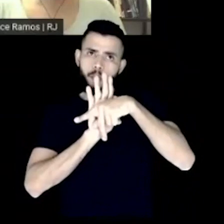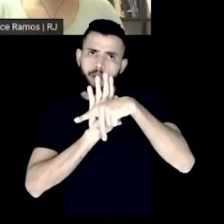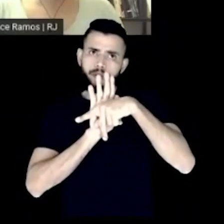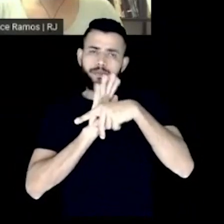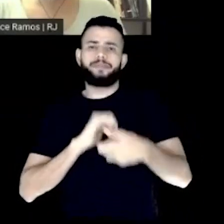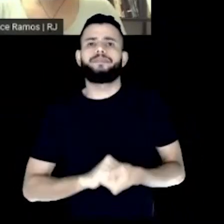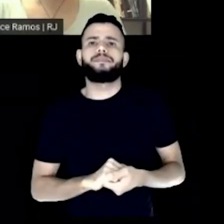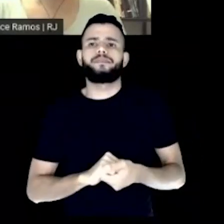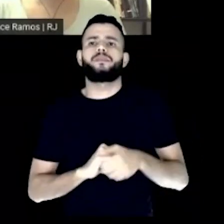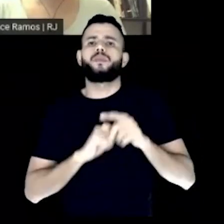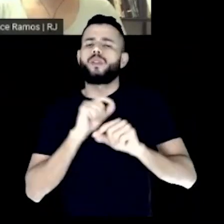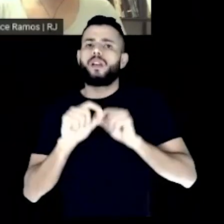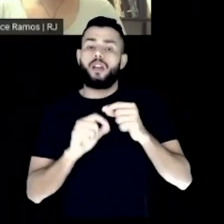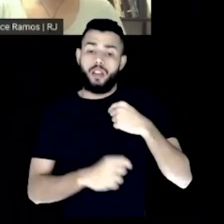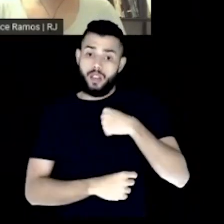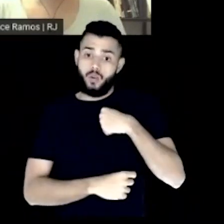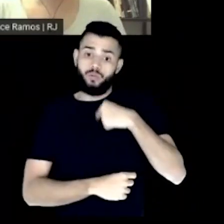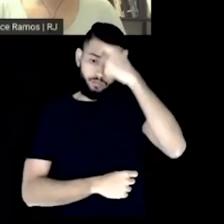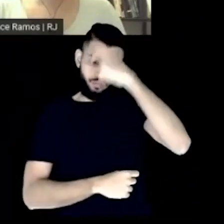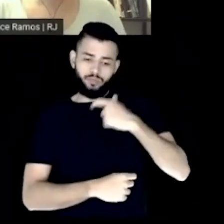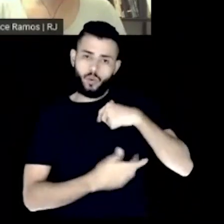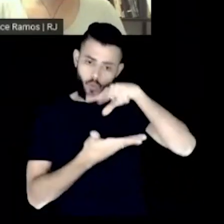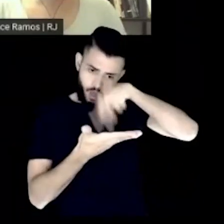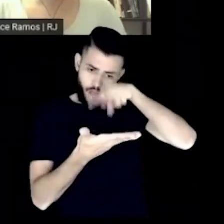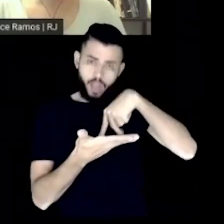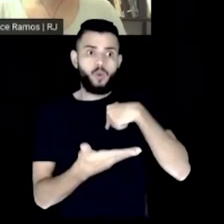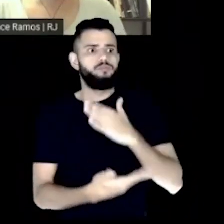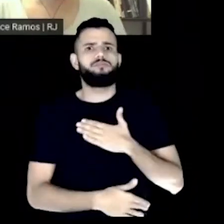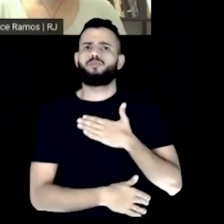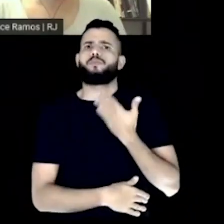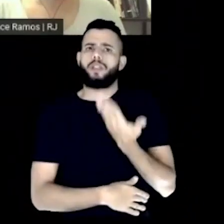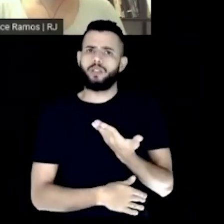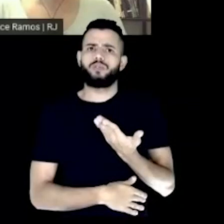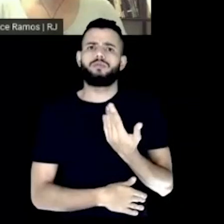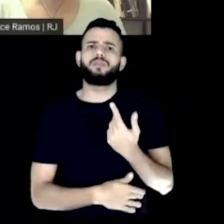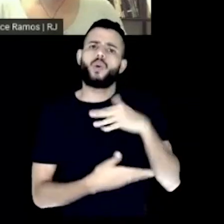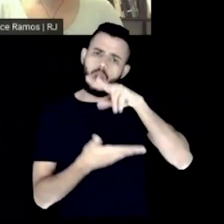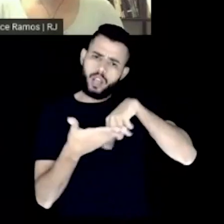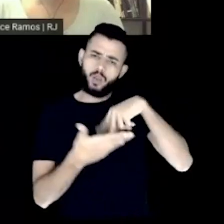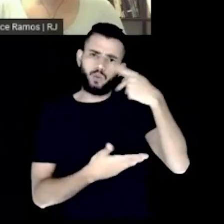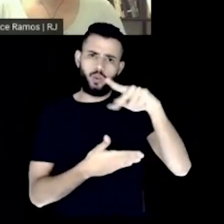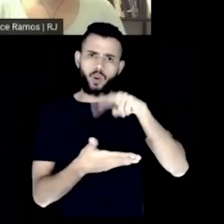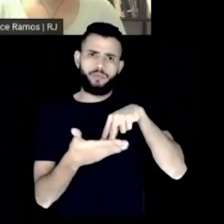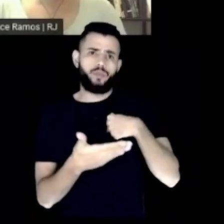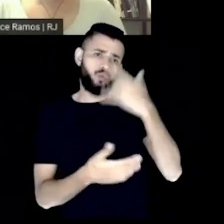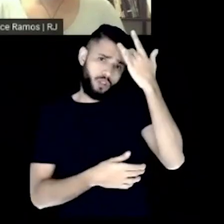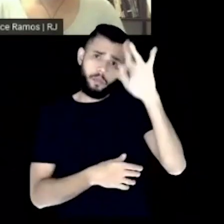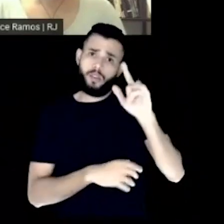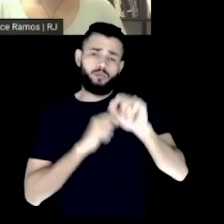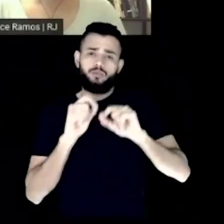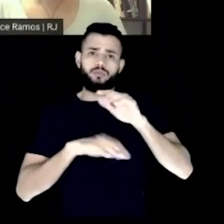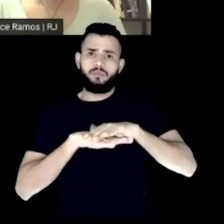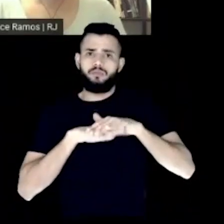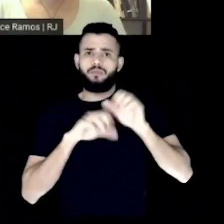própria. E que, de certa forma, eu pessoalmente como leitor fiquei surpreso. Eu li o seu livro, eu não sabia o